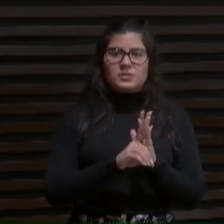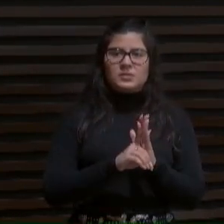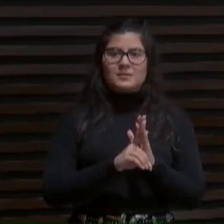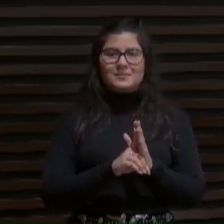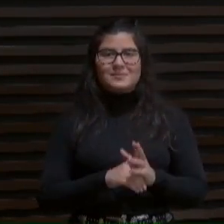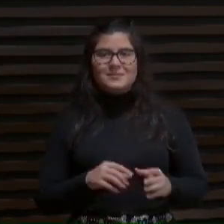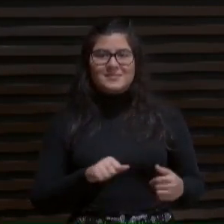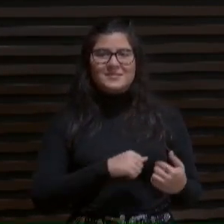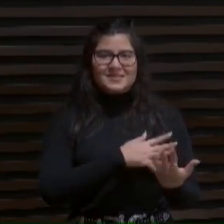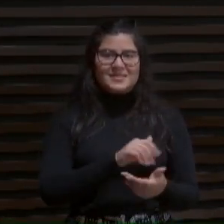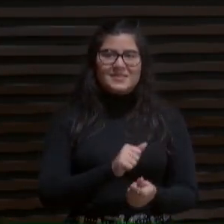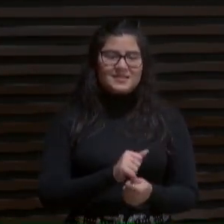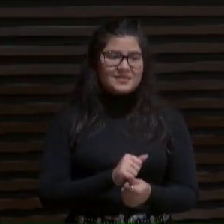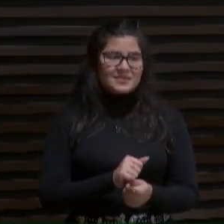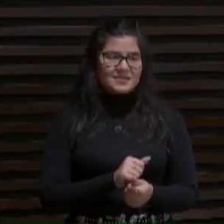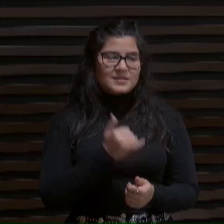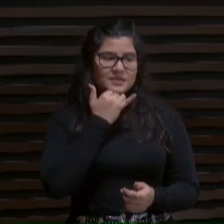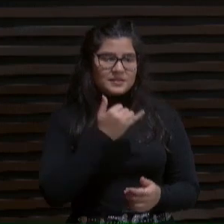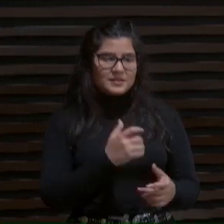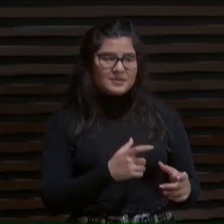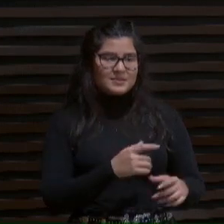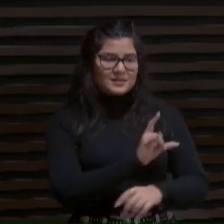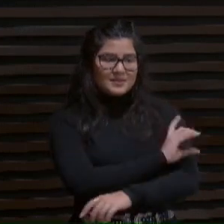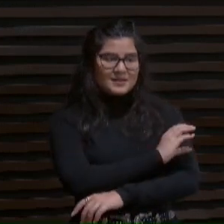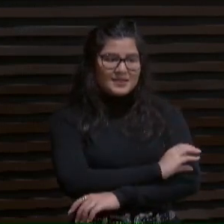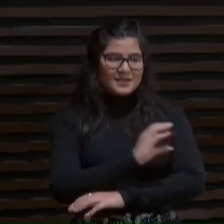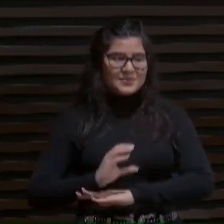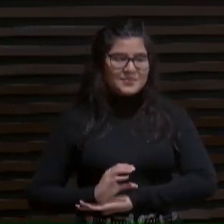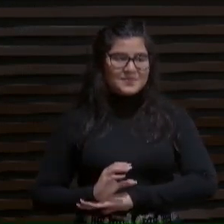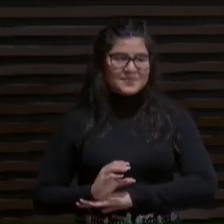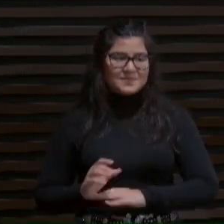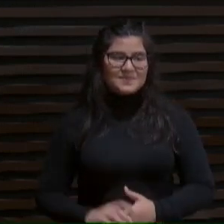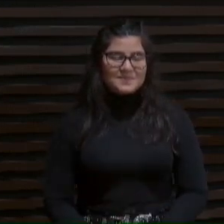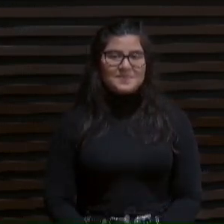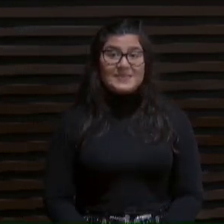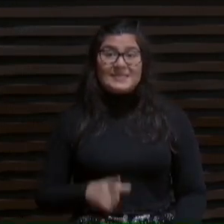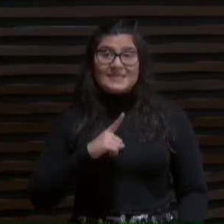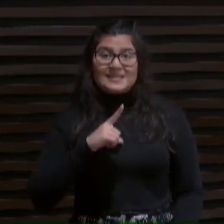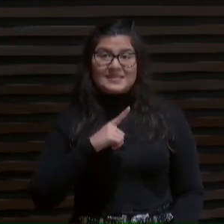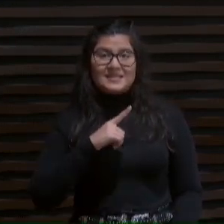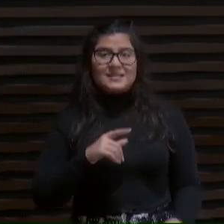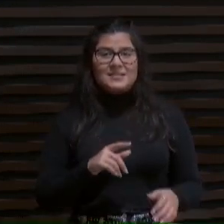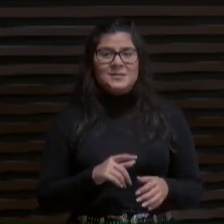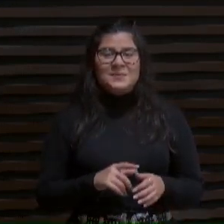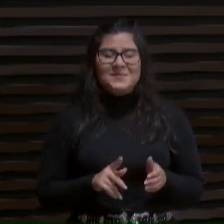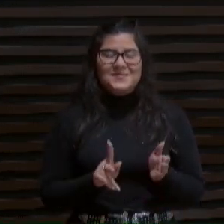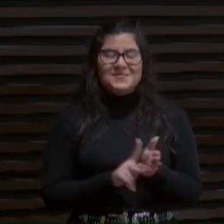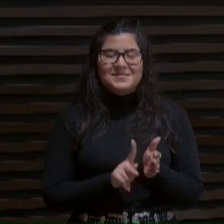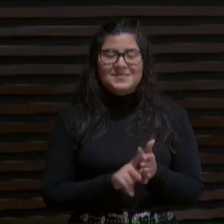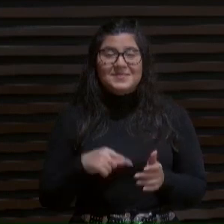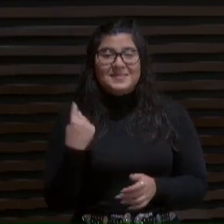Não é? Mas há alguma implicação, há algum princípio que nós podemos tirar para a nossa